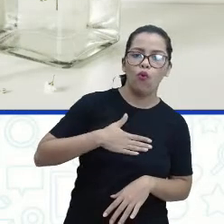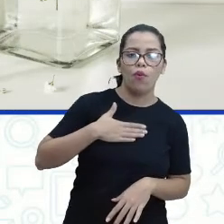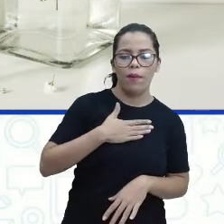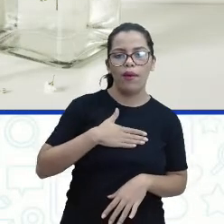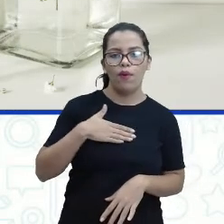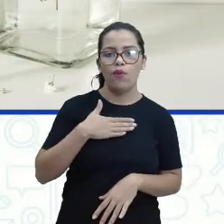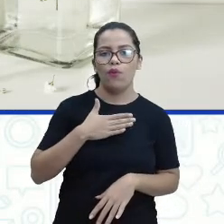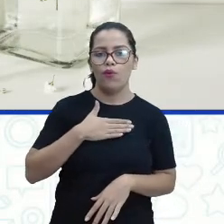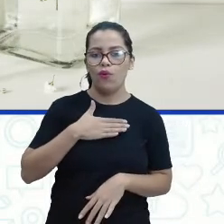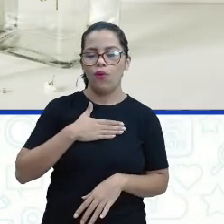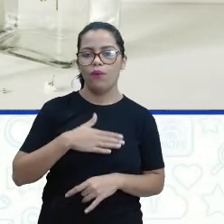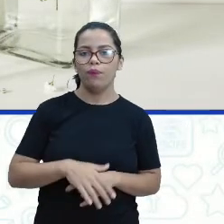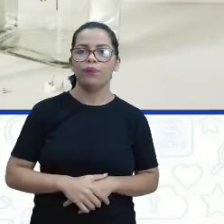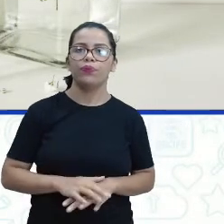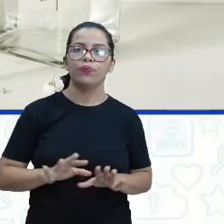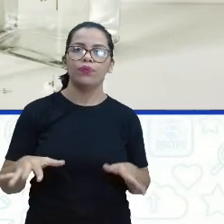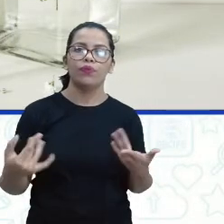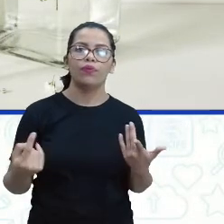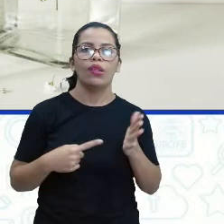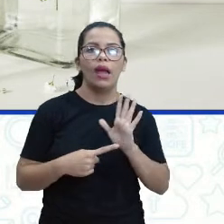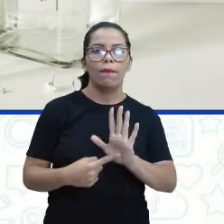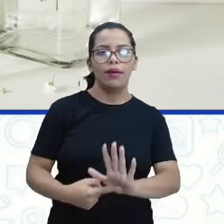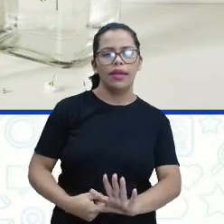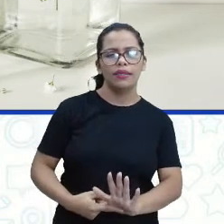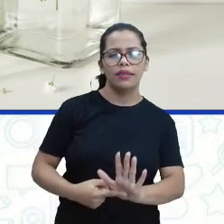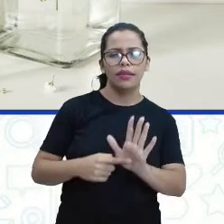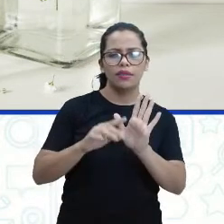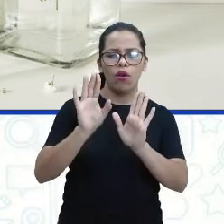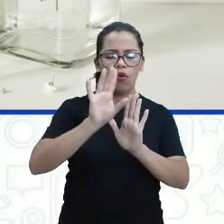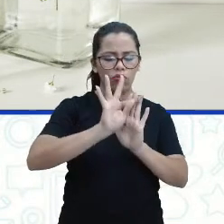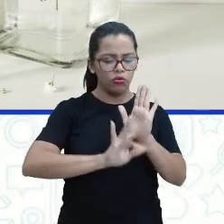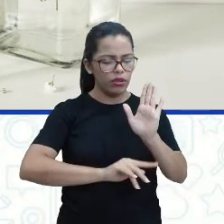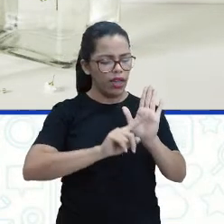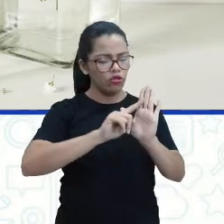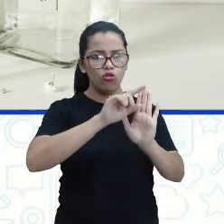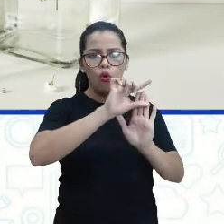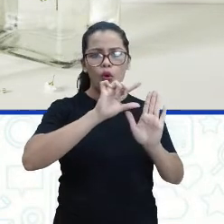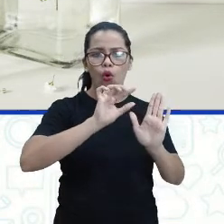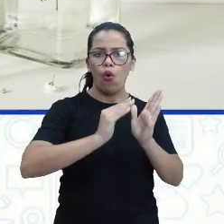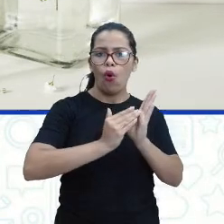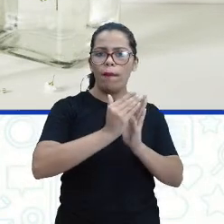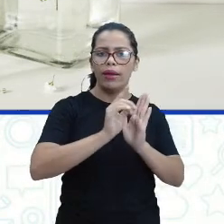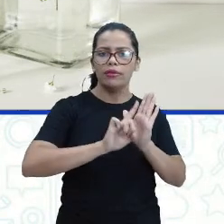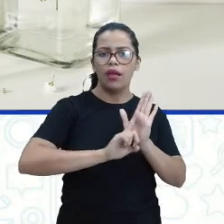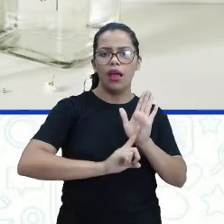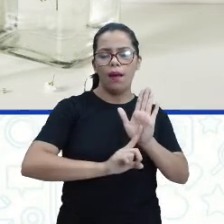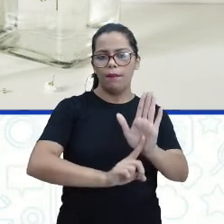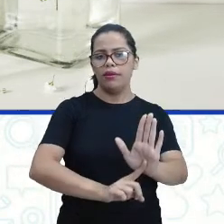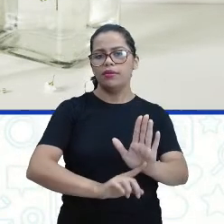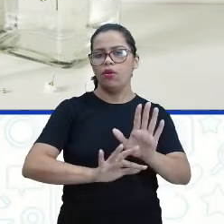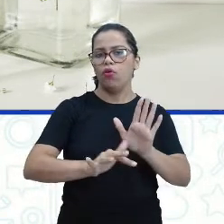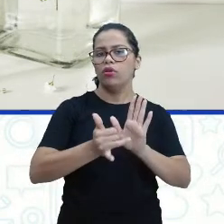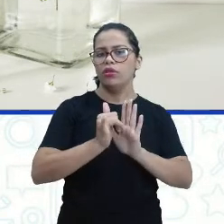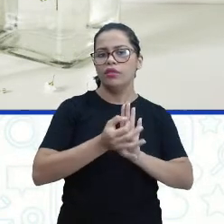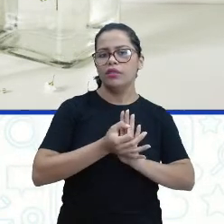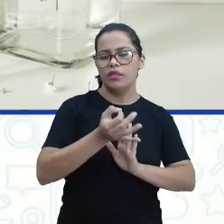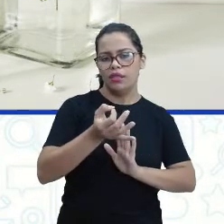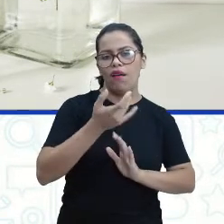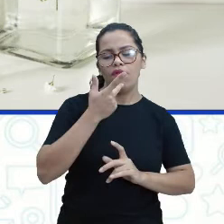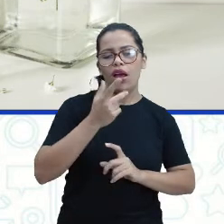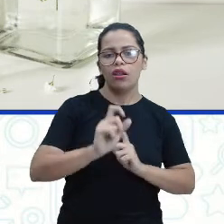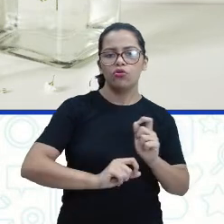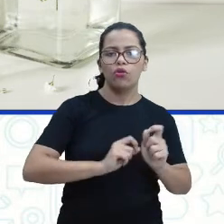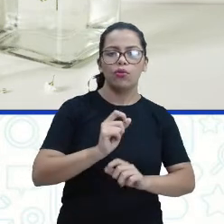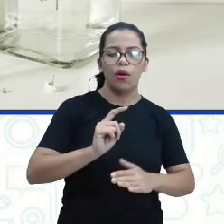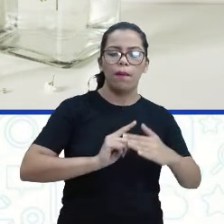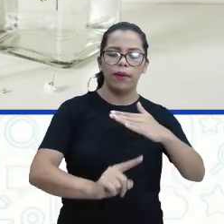à apresentação, que é aquela parte inicial da narrativa, o narrador situa o leitor naquele universo novo e,